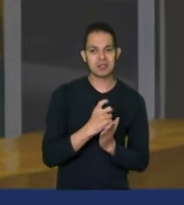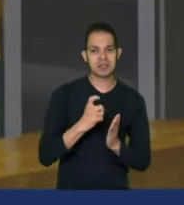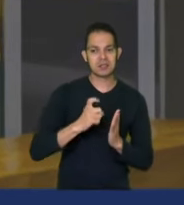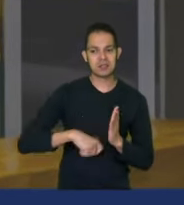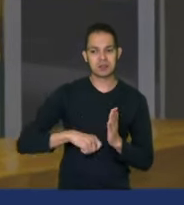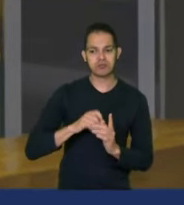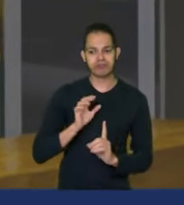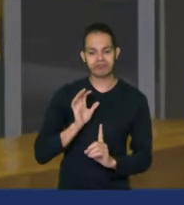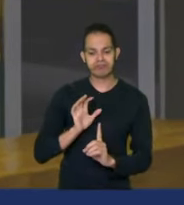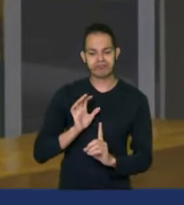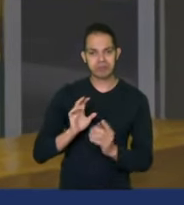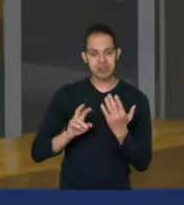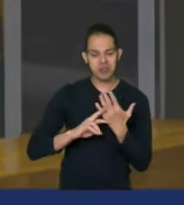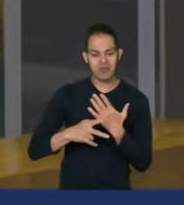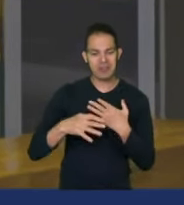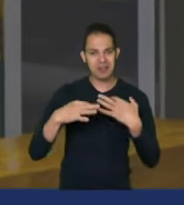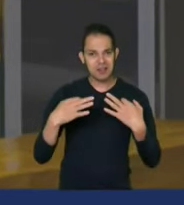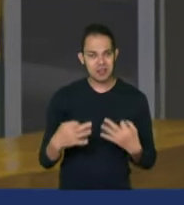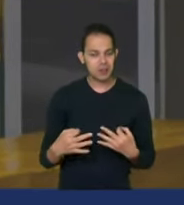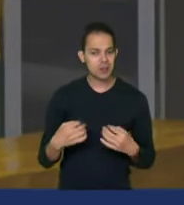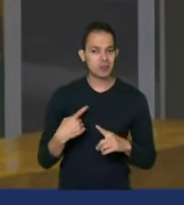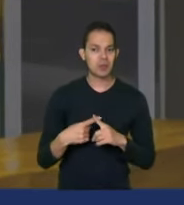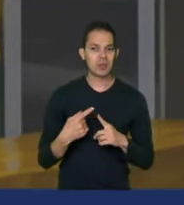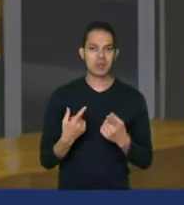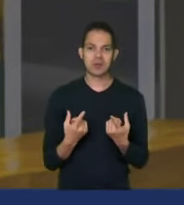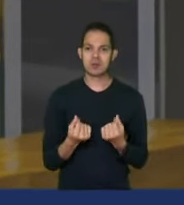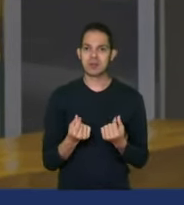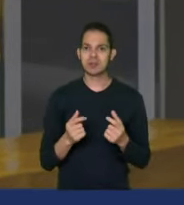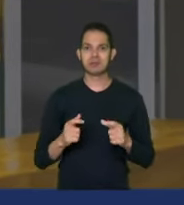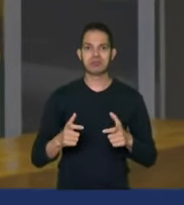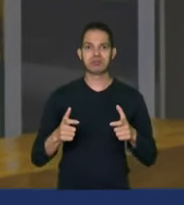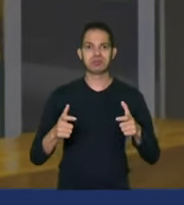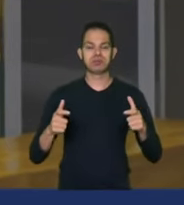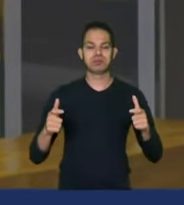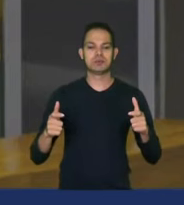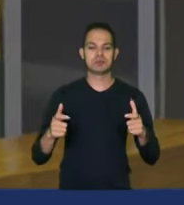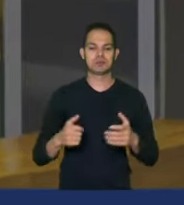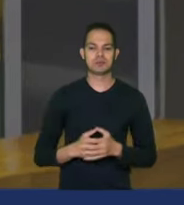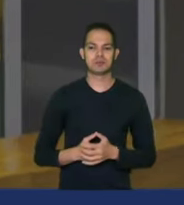efeito desejado, porque os preços não têm cedido em função disso.